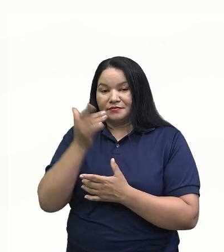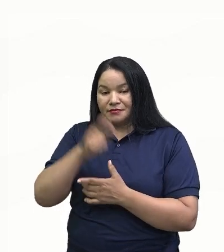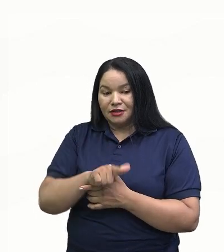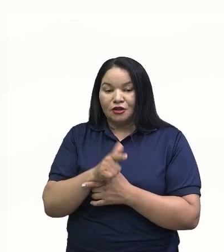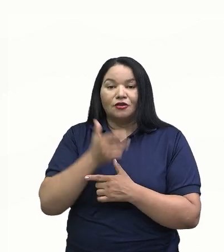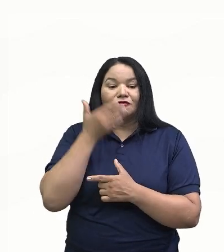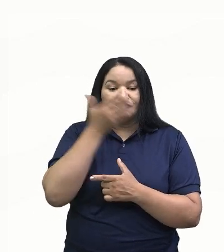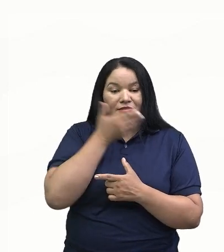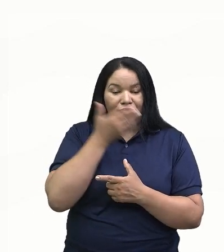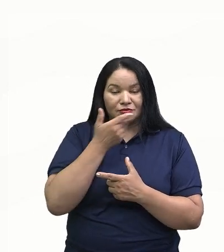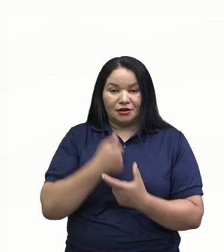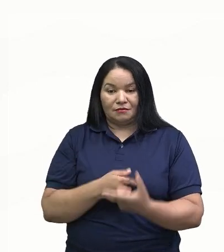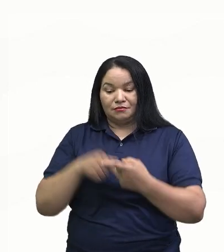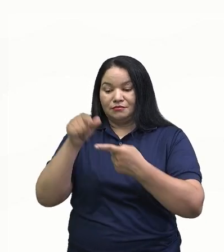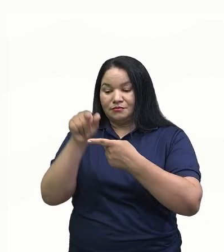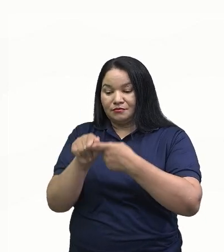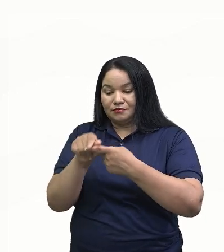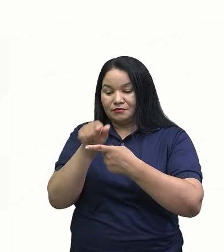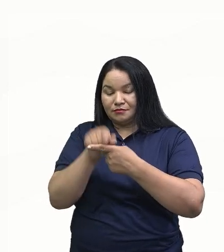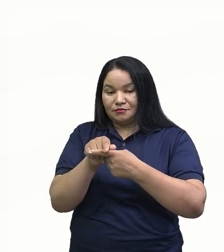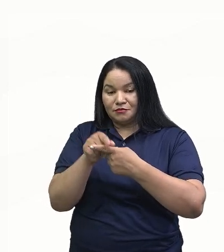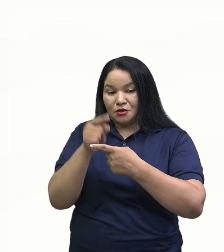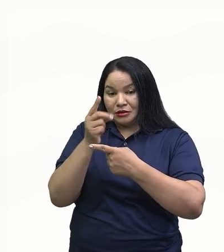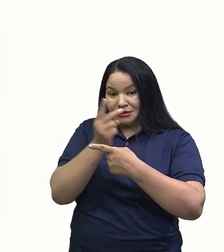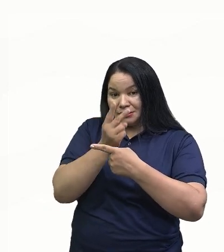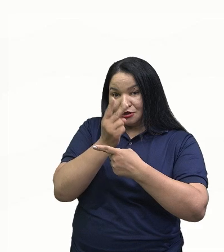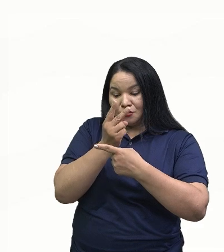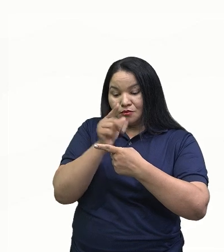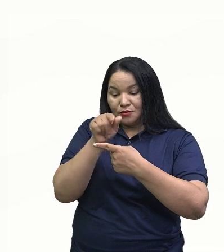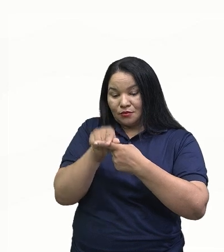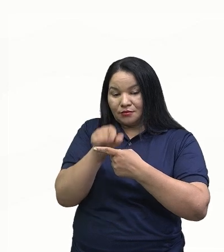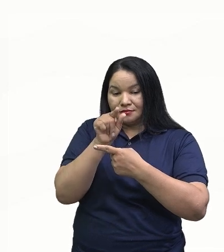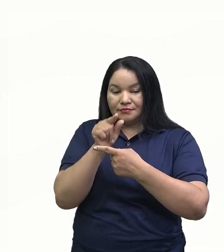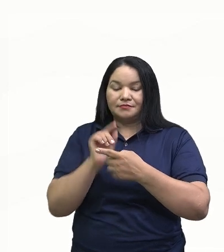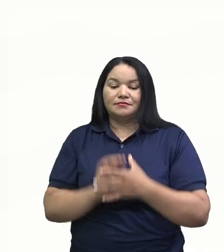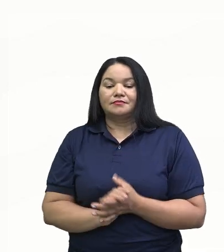Aqui também. Abdômen termina com